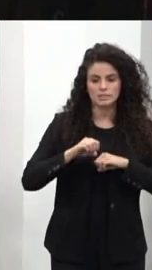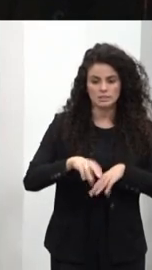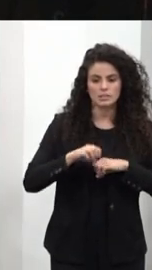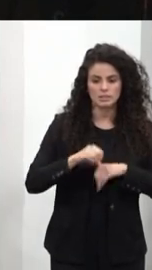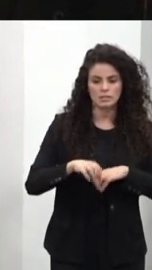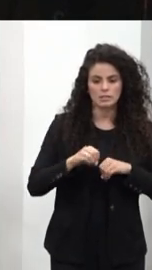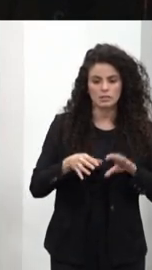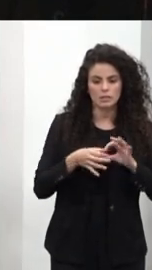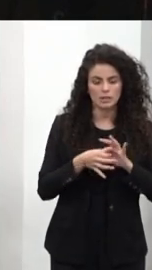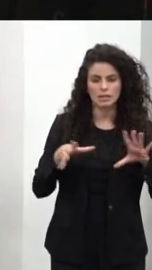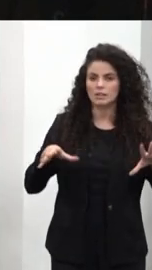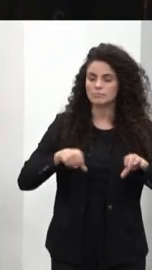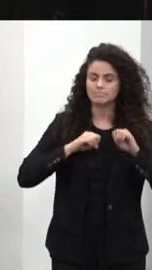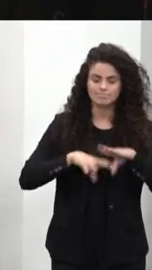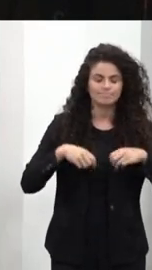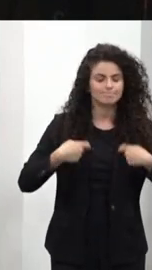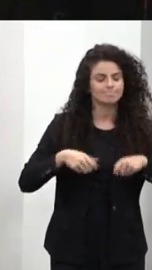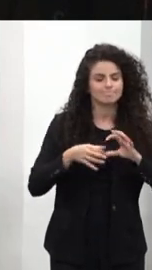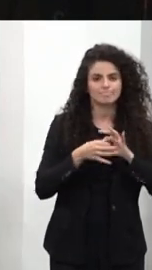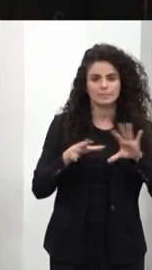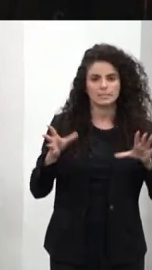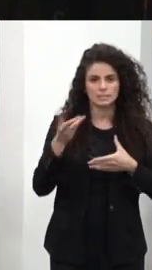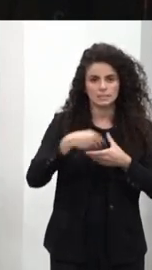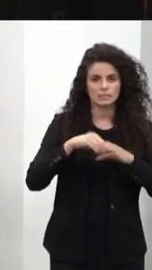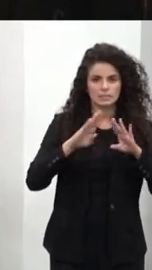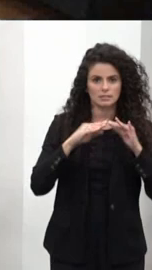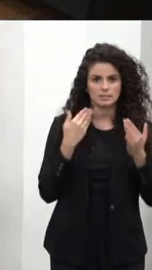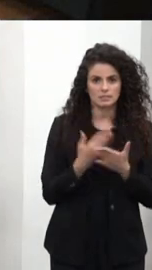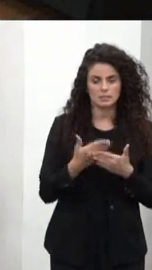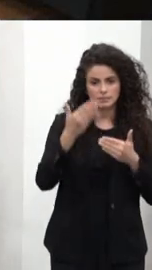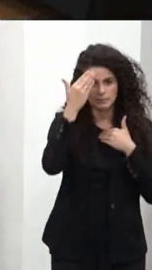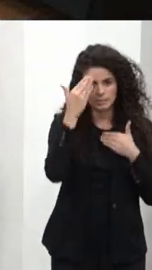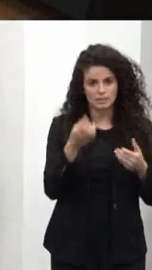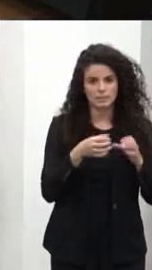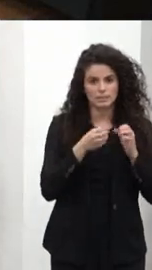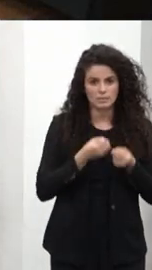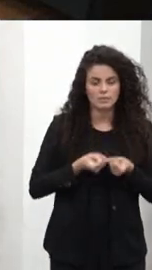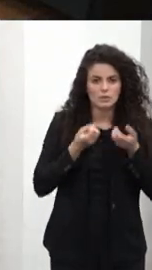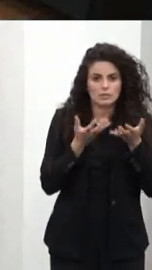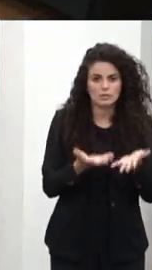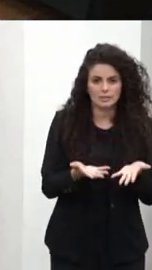tem que ter liberdade dentro da escola é isso que eu tinha para falar